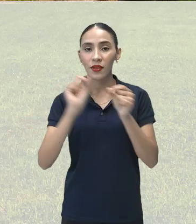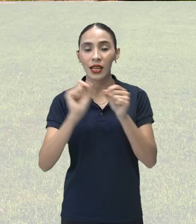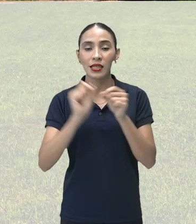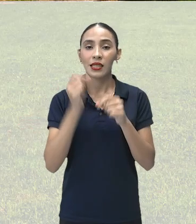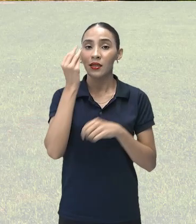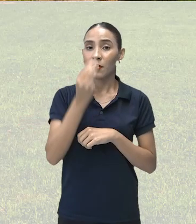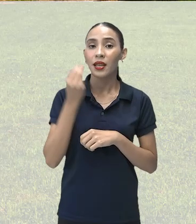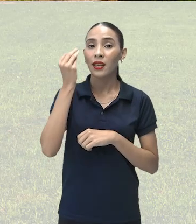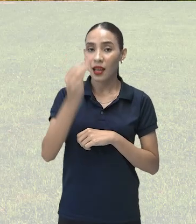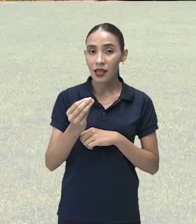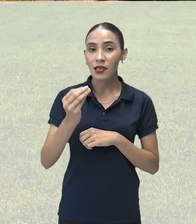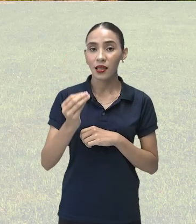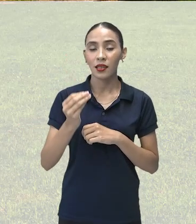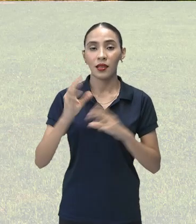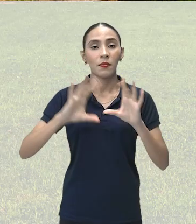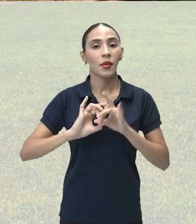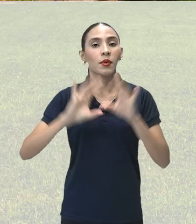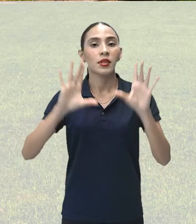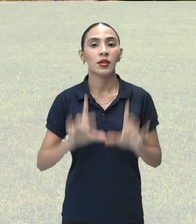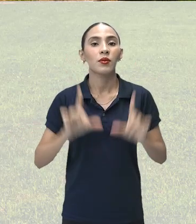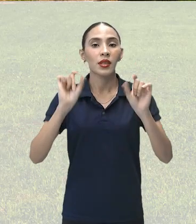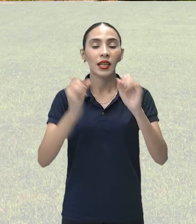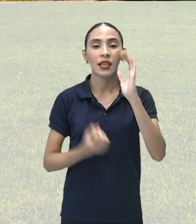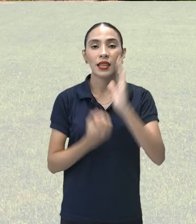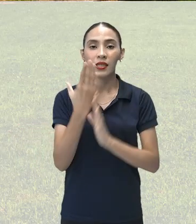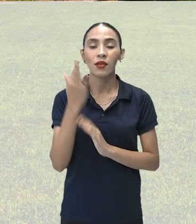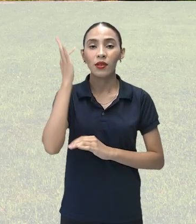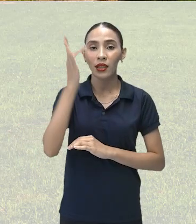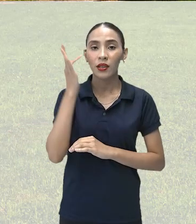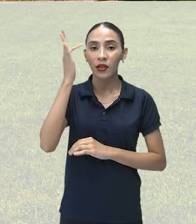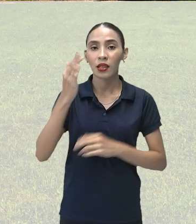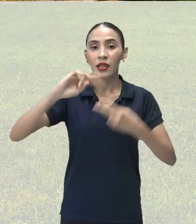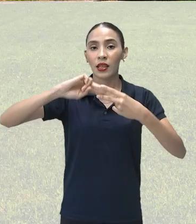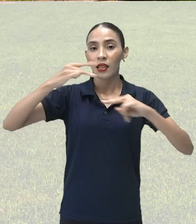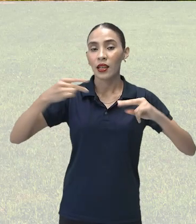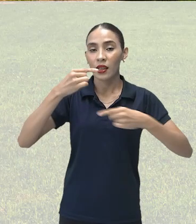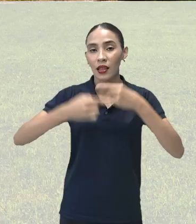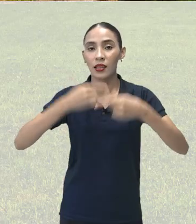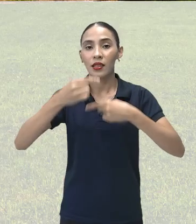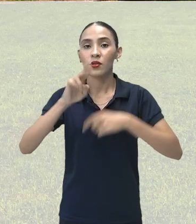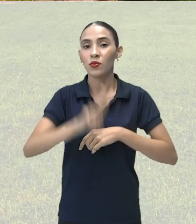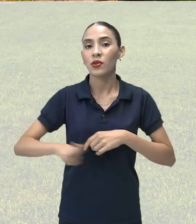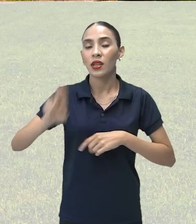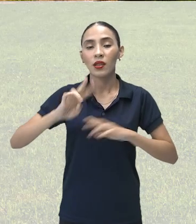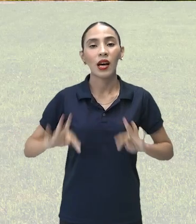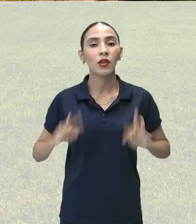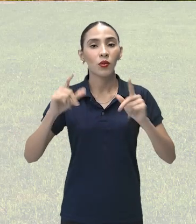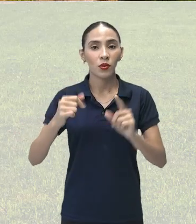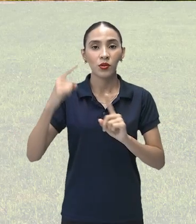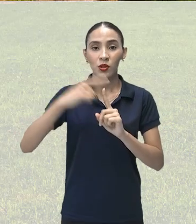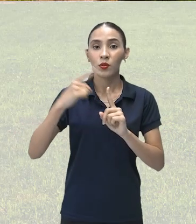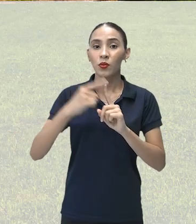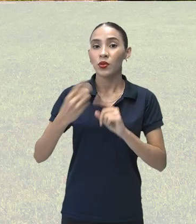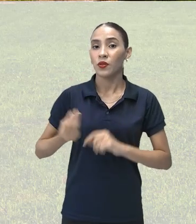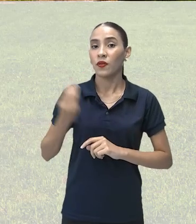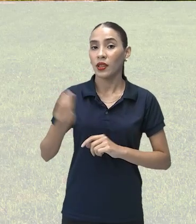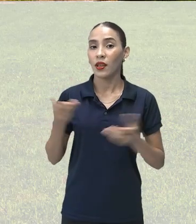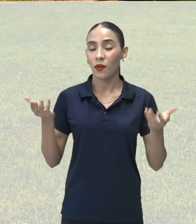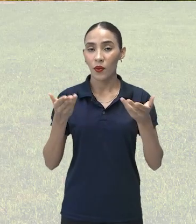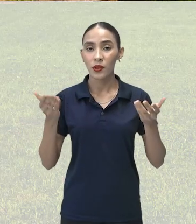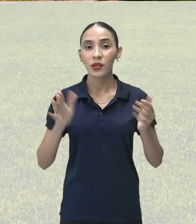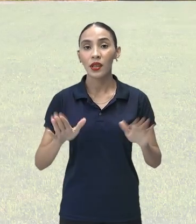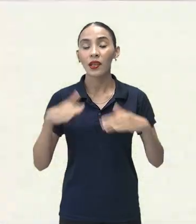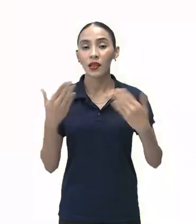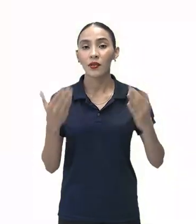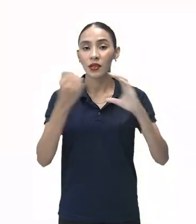realização desses experimentos que permitiram a formulação das leis da hereditariedade aplicado a todas as formas de vida hoje em dia?